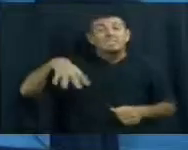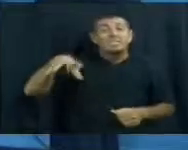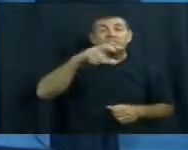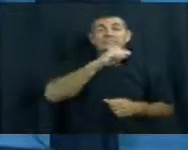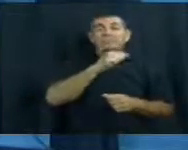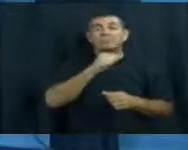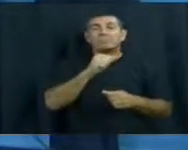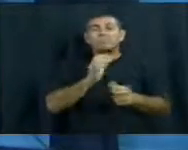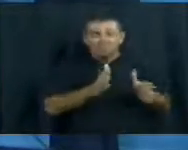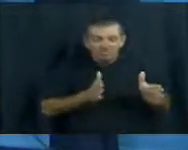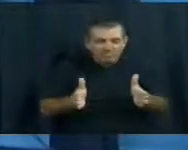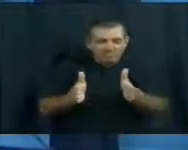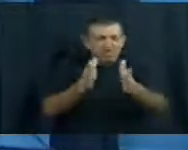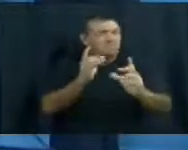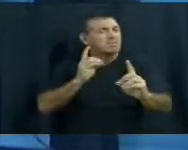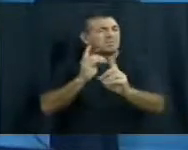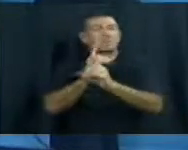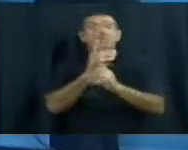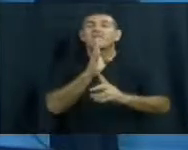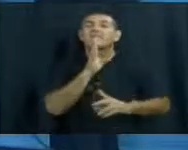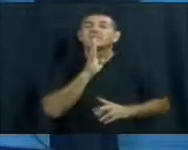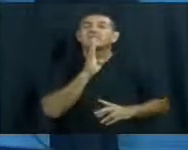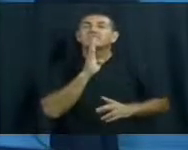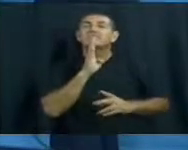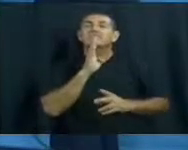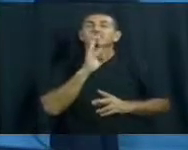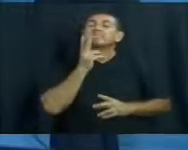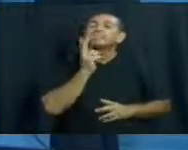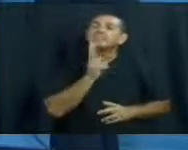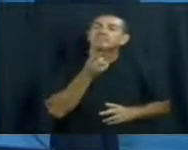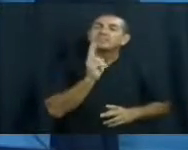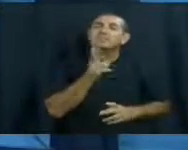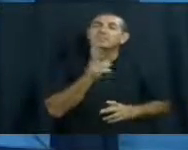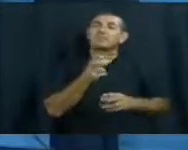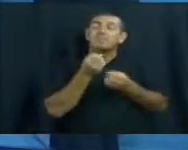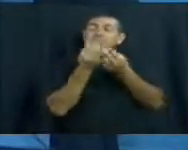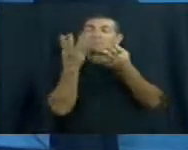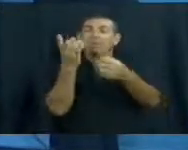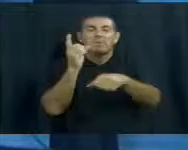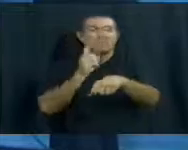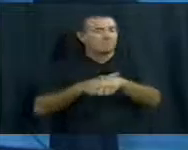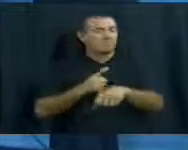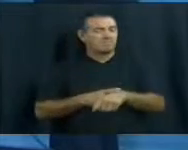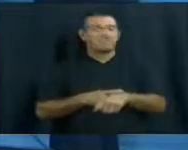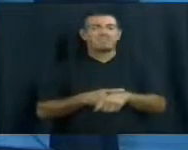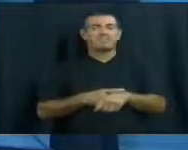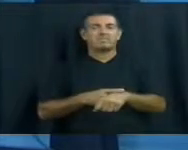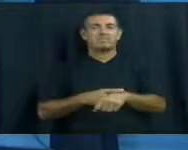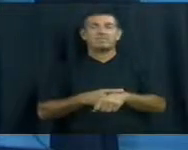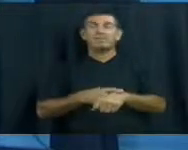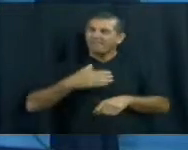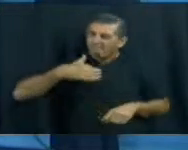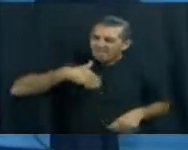nosso caminhar. E que ele seja sempre repleto de bons momentos. E vamos que vamos mostrar